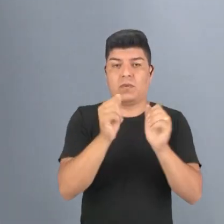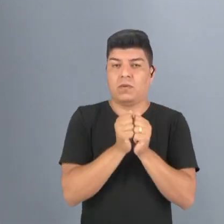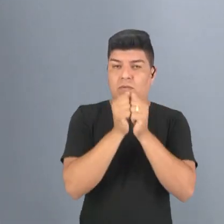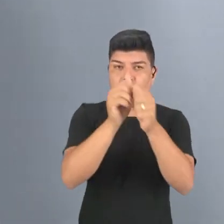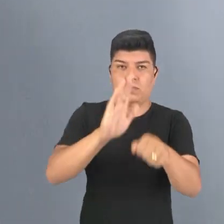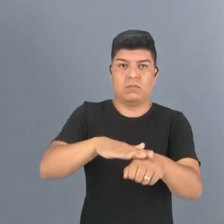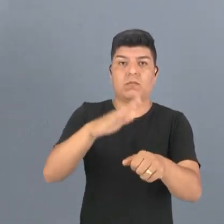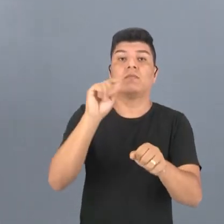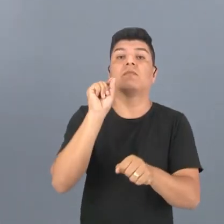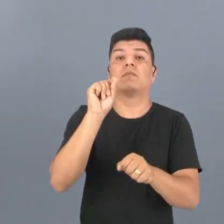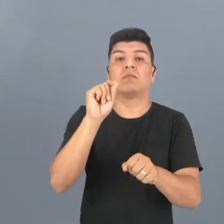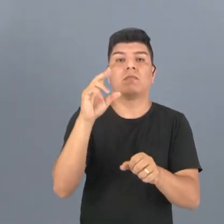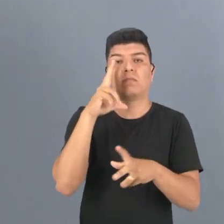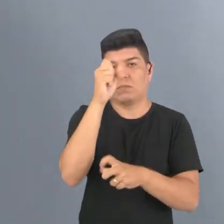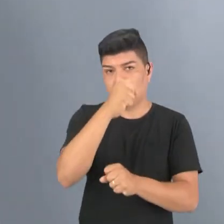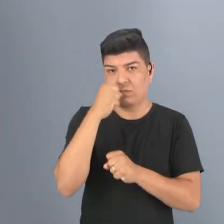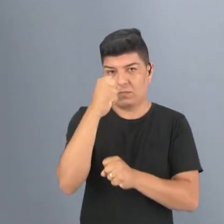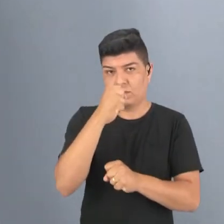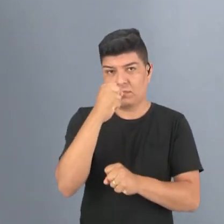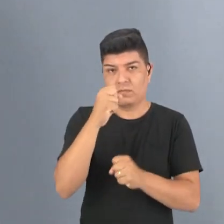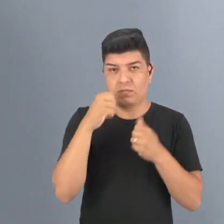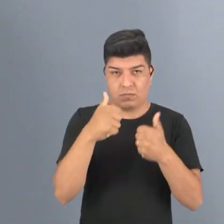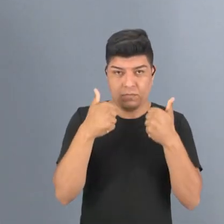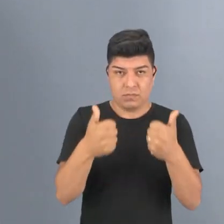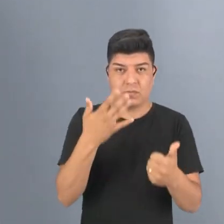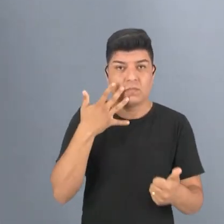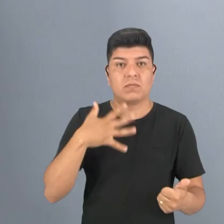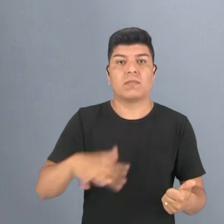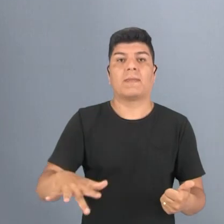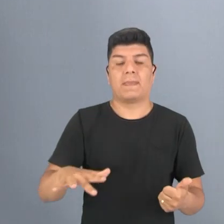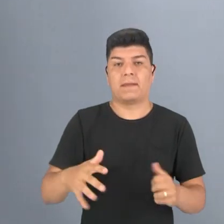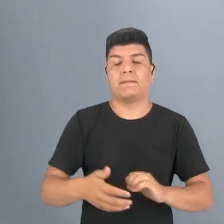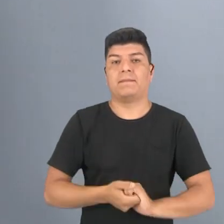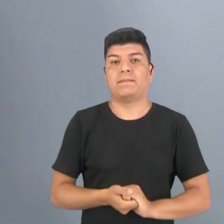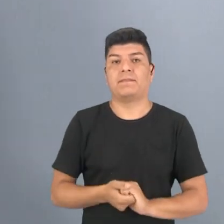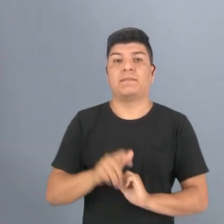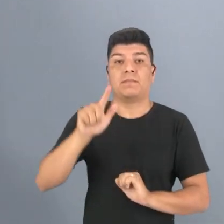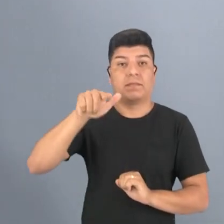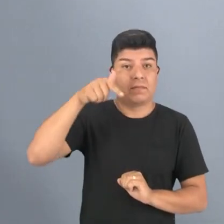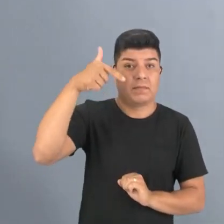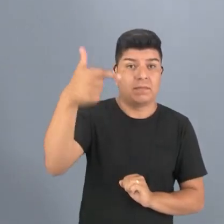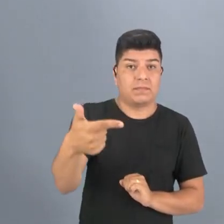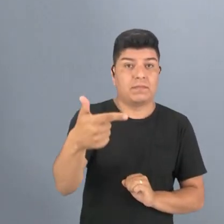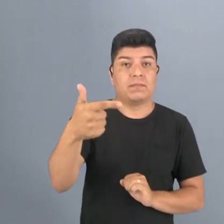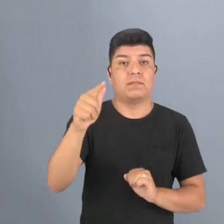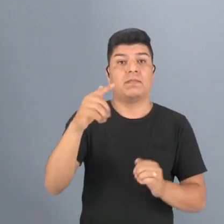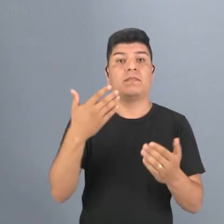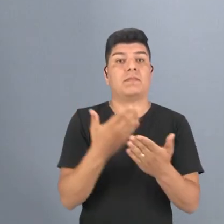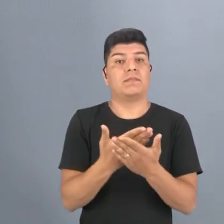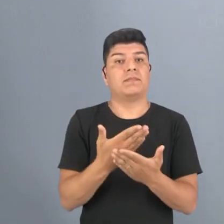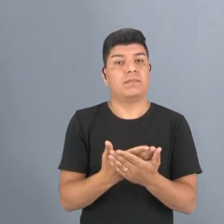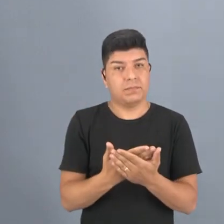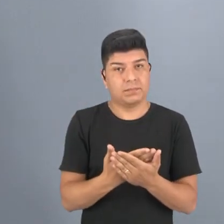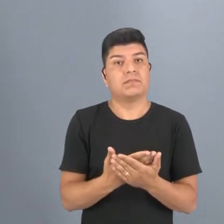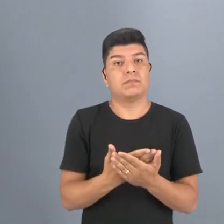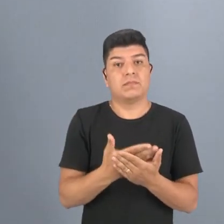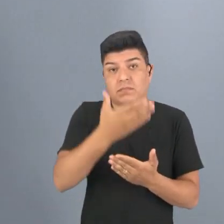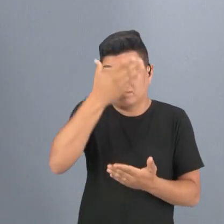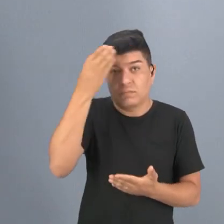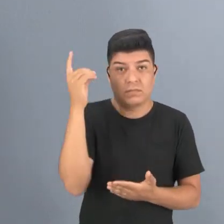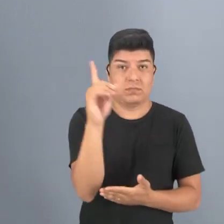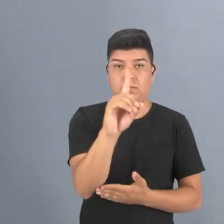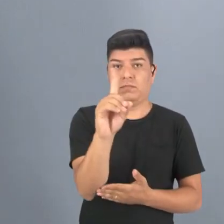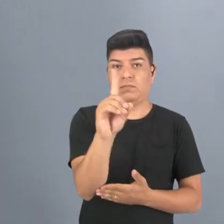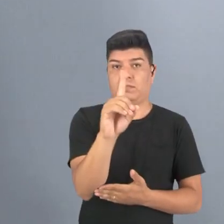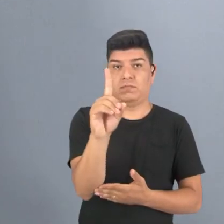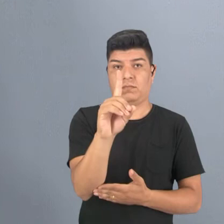nós somos mais fortes. Tudo bem, crianças? Até a nossa próxima aula. E não esqueçam,